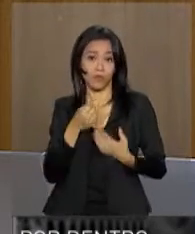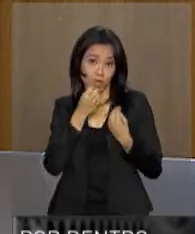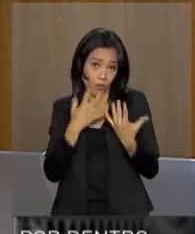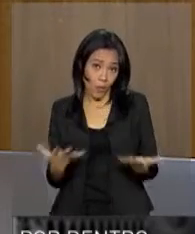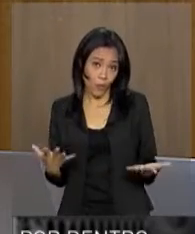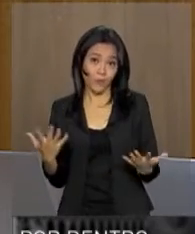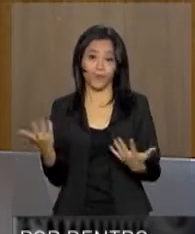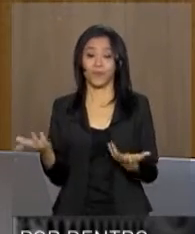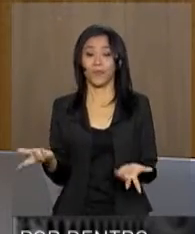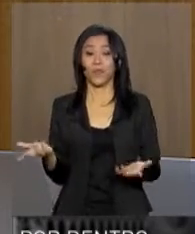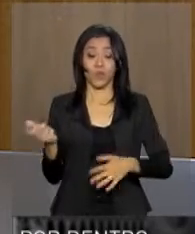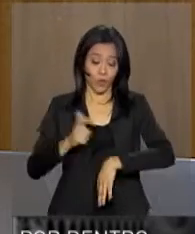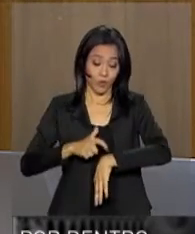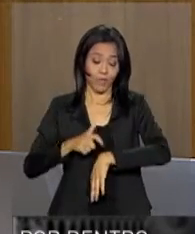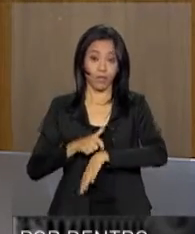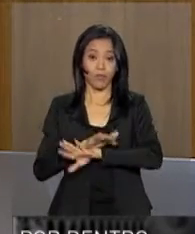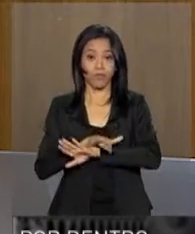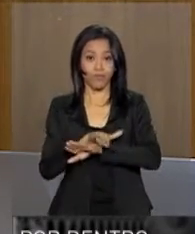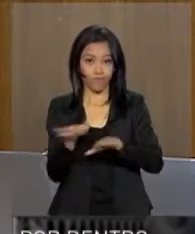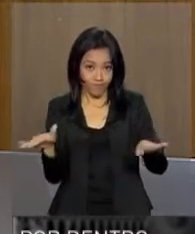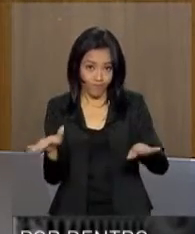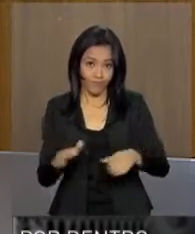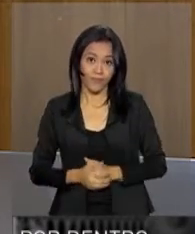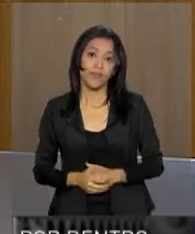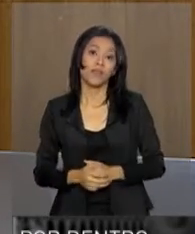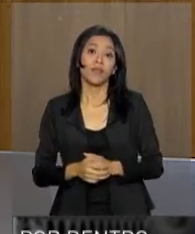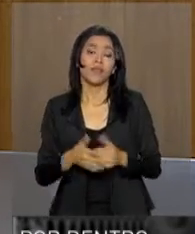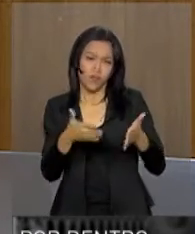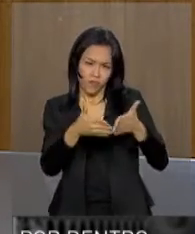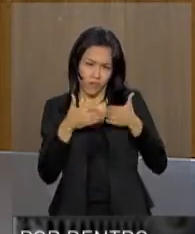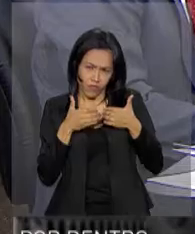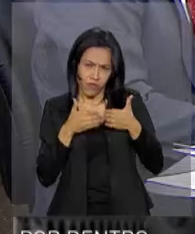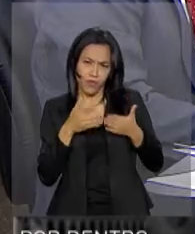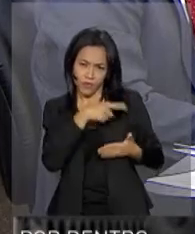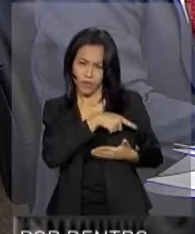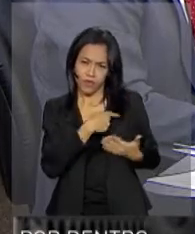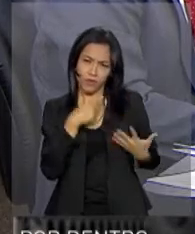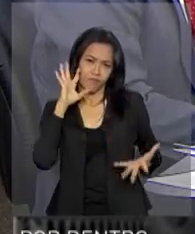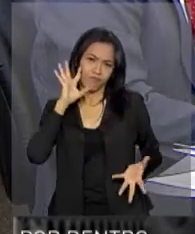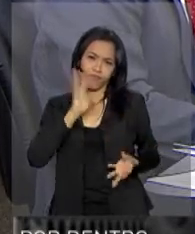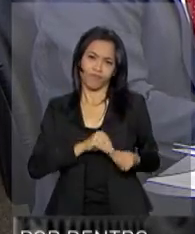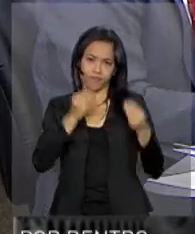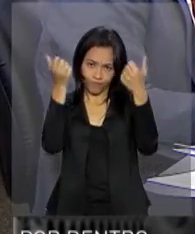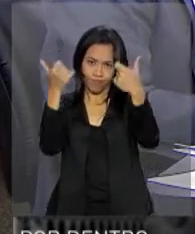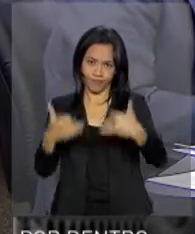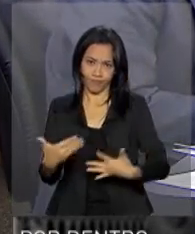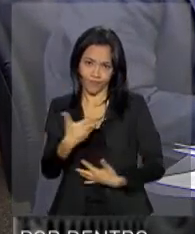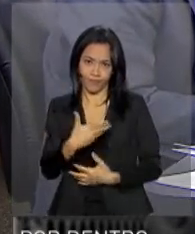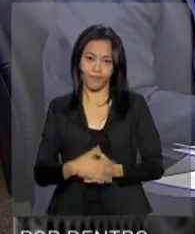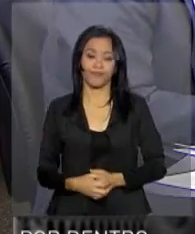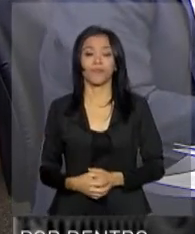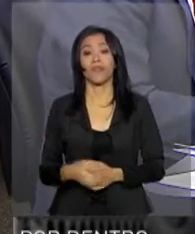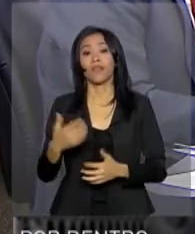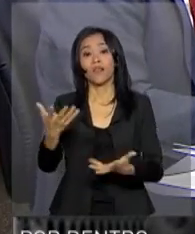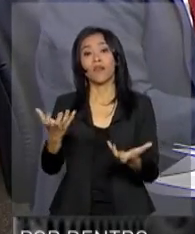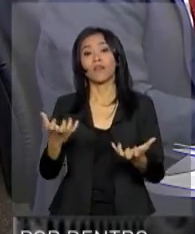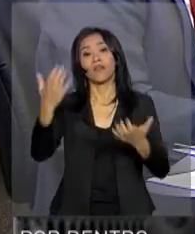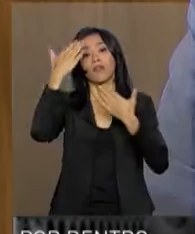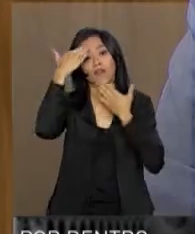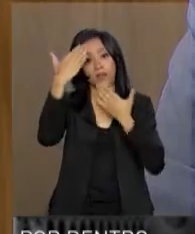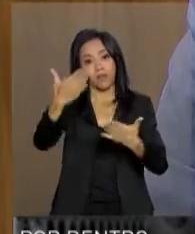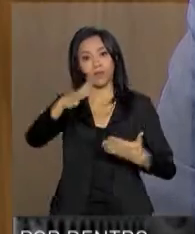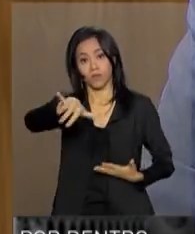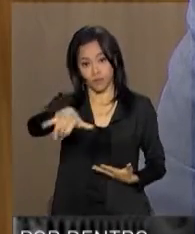nosso tempo ele está chegando ao fim eu queria que o senhor por favor fizesse as considerações finais queria agradecer a oportunidade